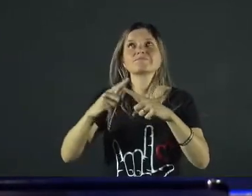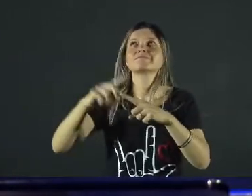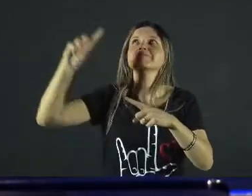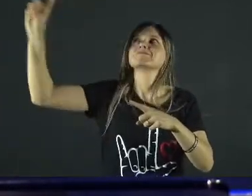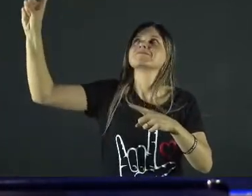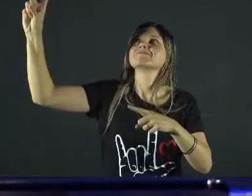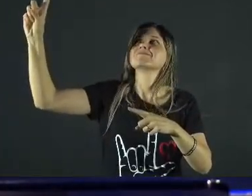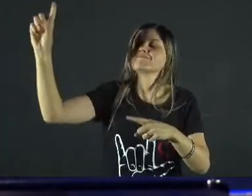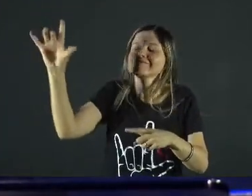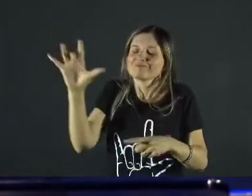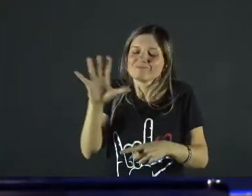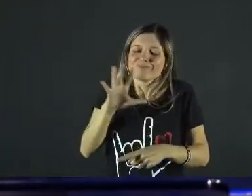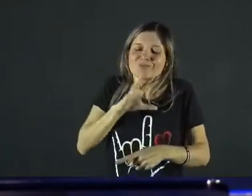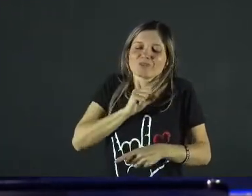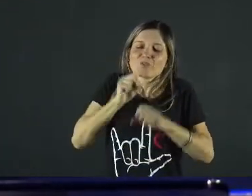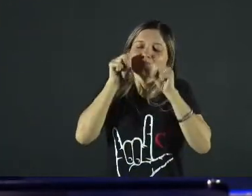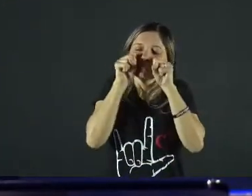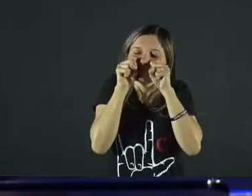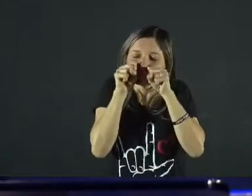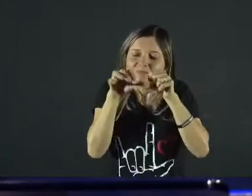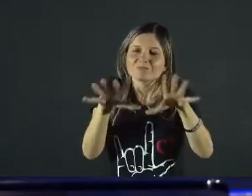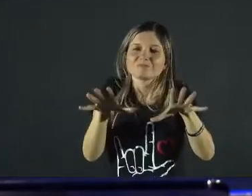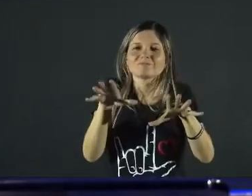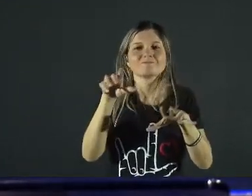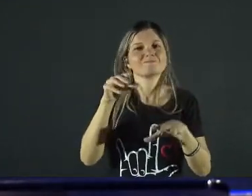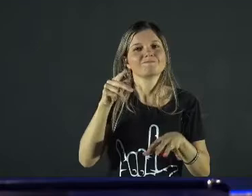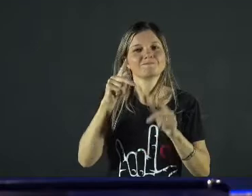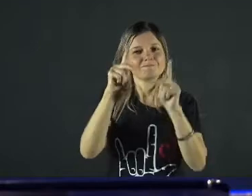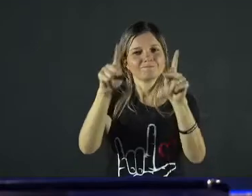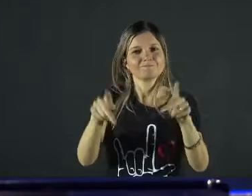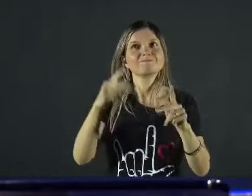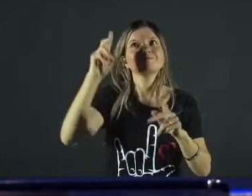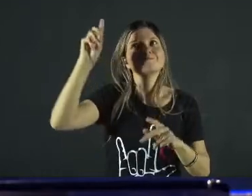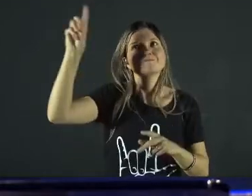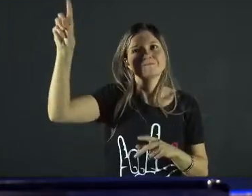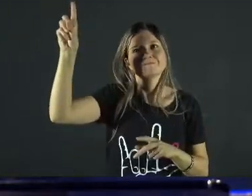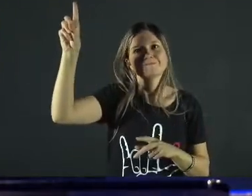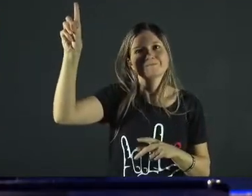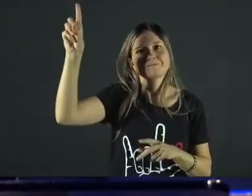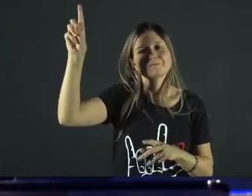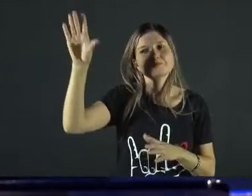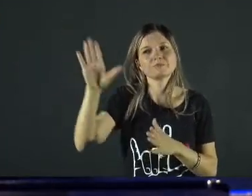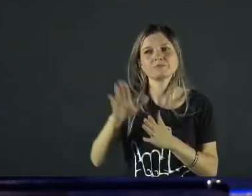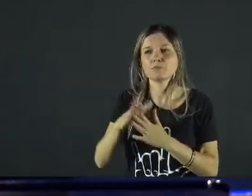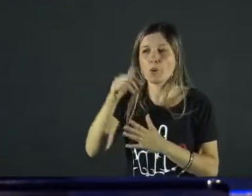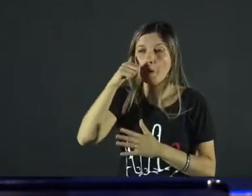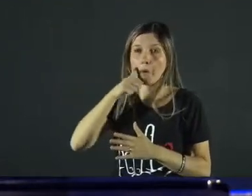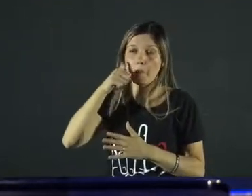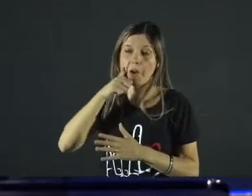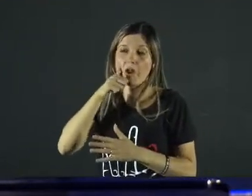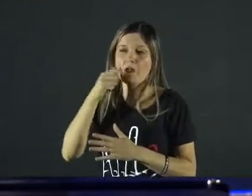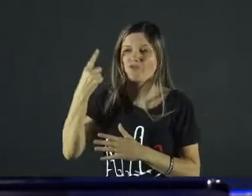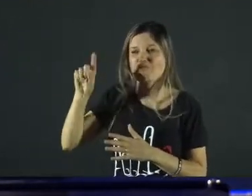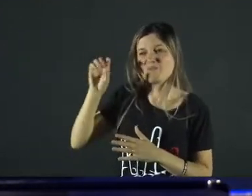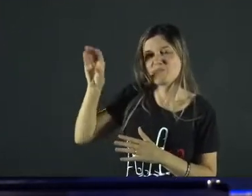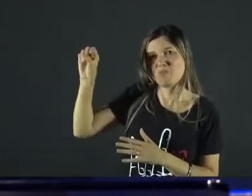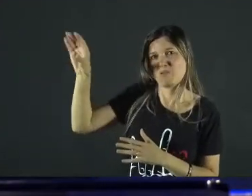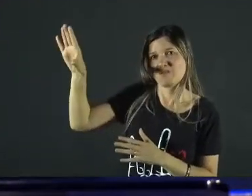ama abençoar os seus servos. Glória a Deus. Aquela mulher então, ela foi